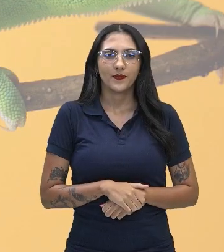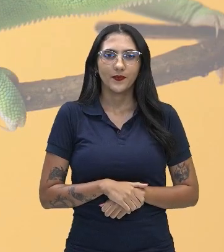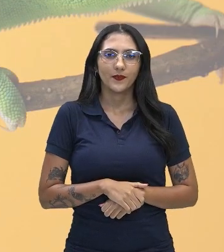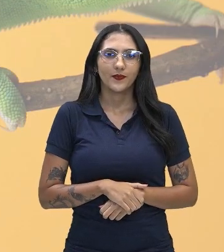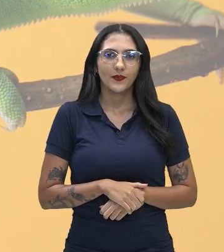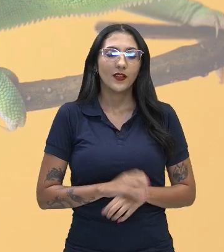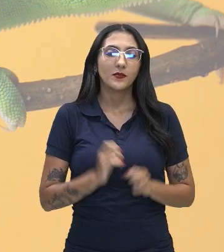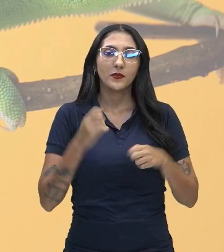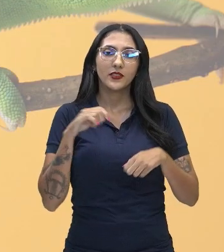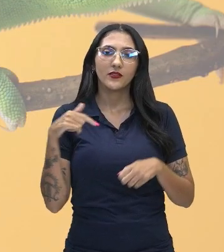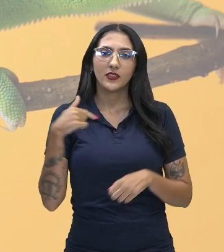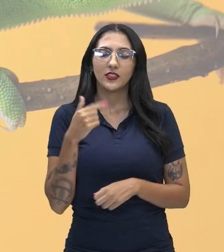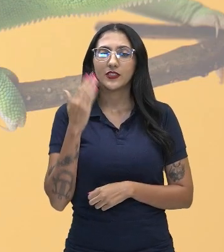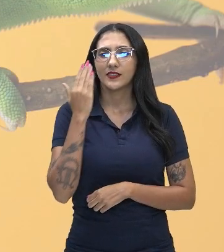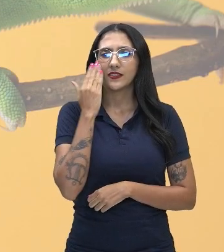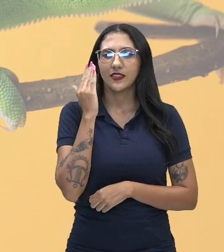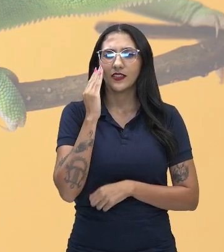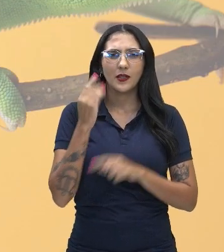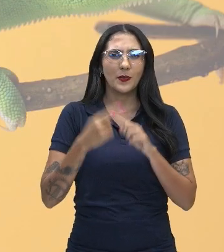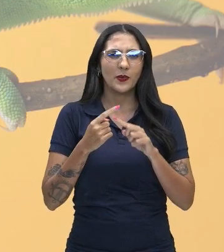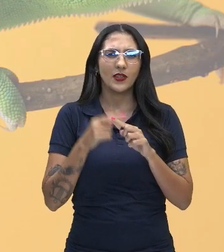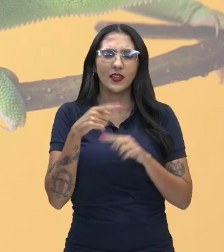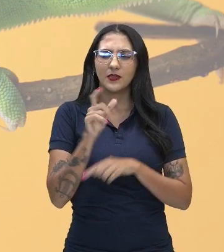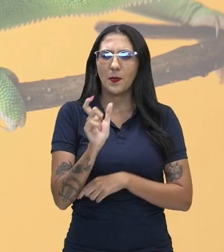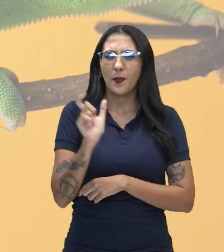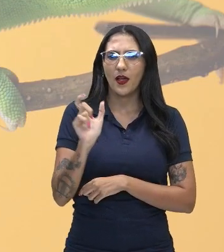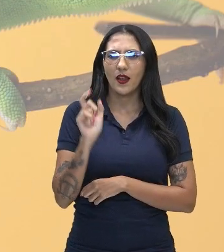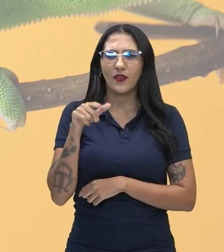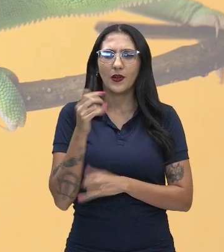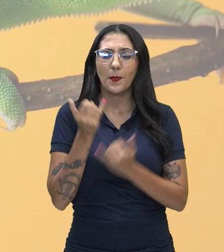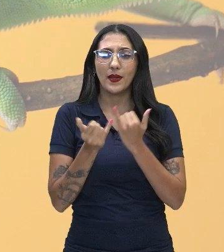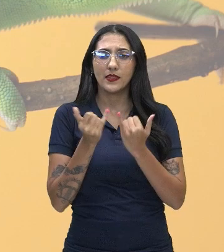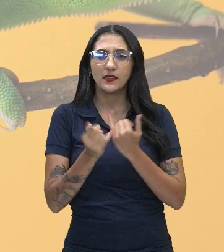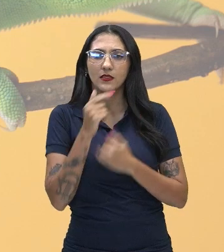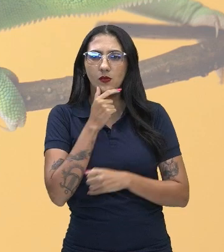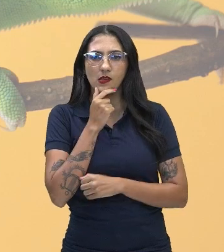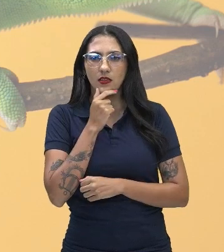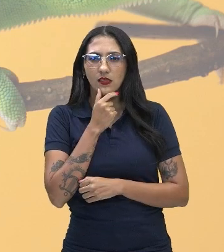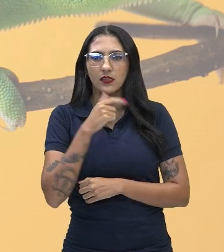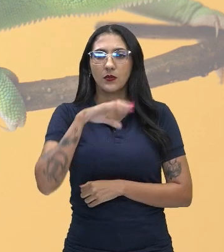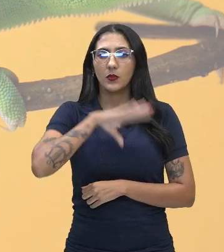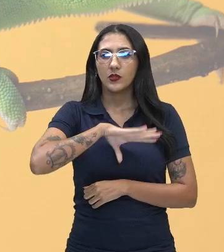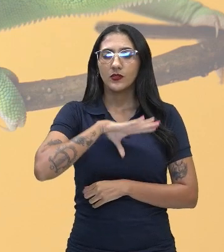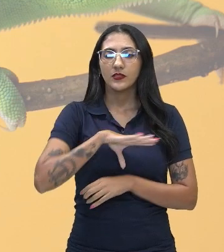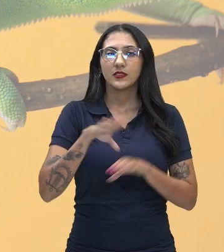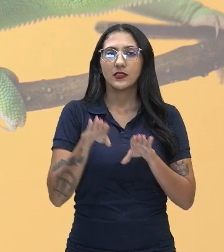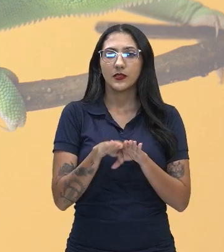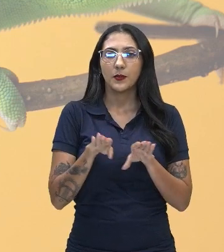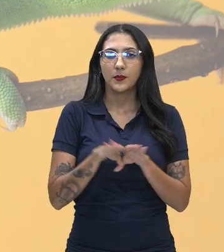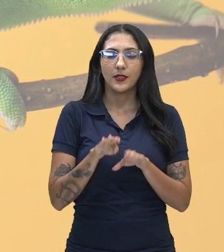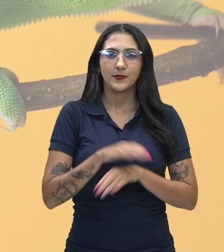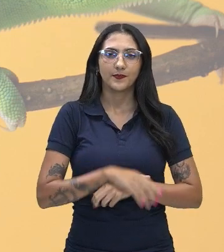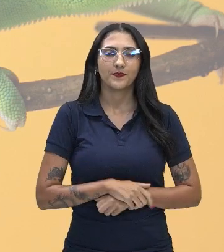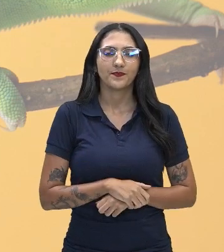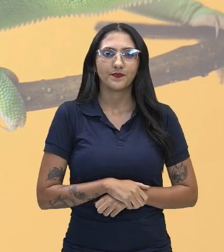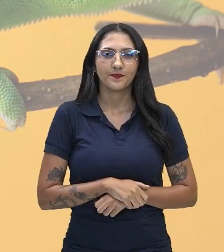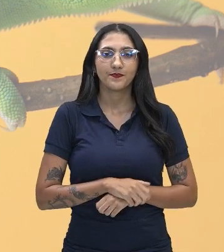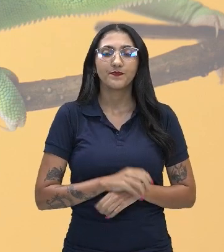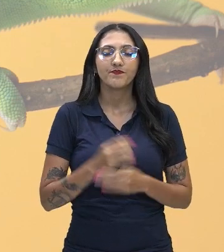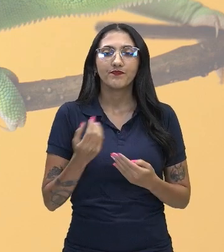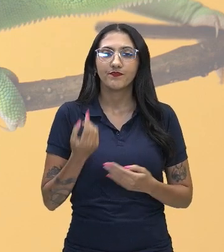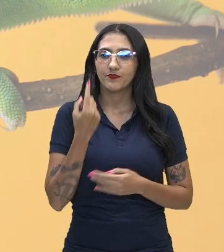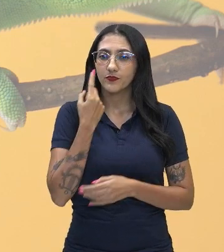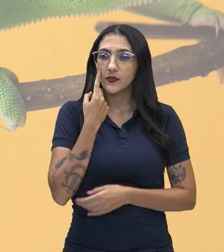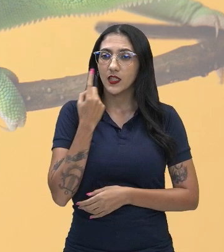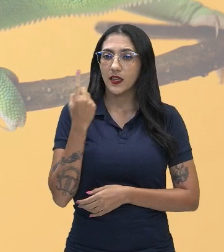entender o que significa, porque é uma palavra cognata, tá? Então é fácil de entender. The color changer. Esse